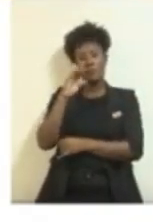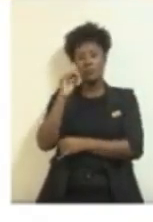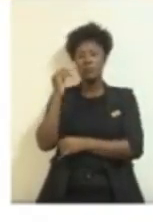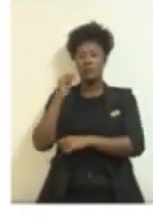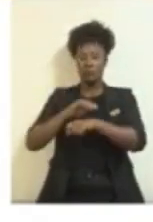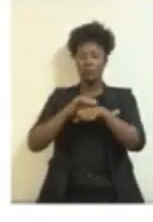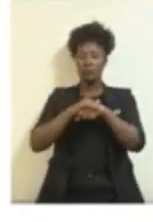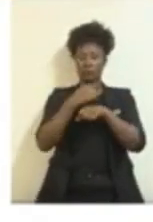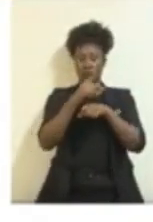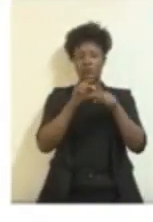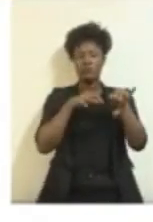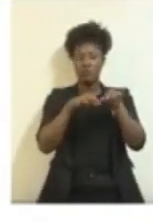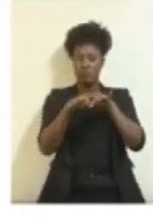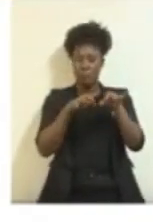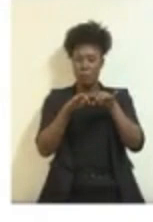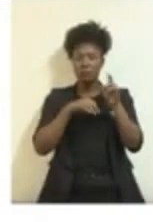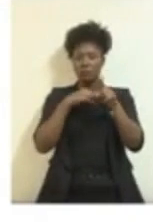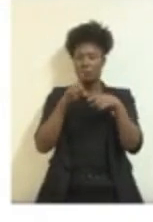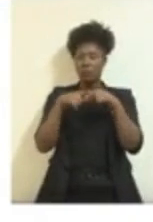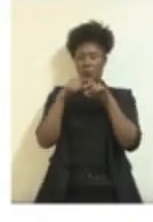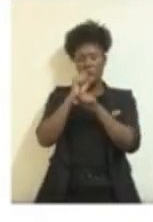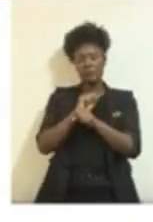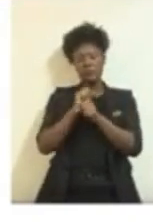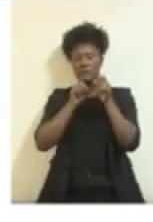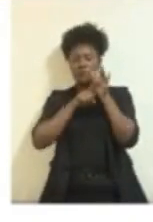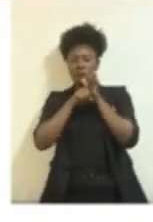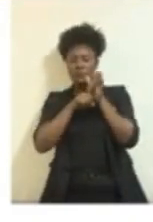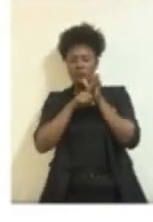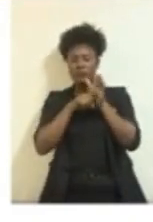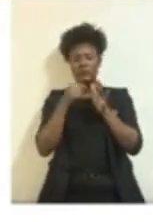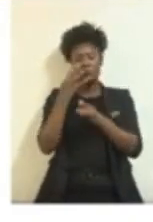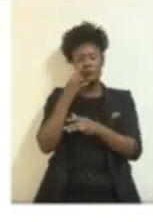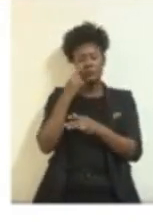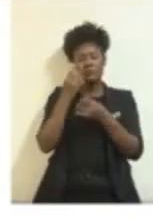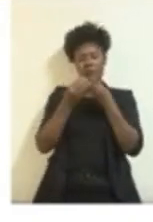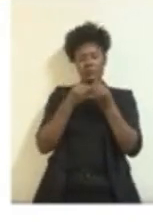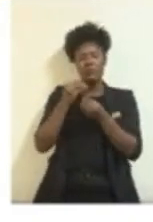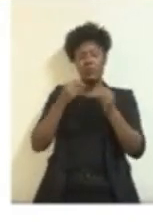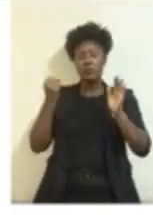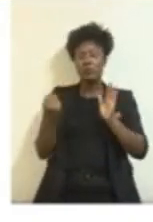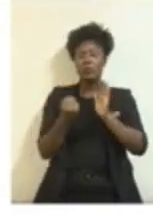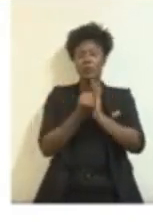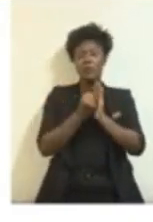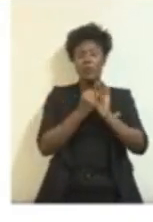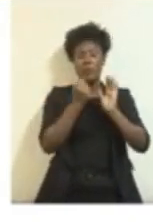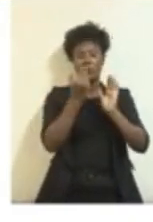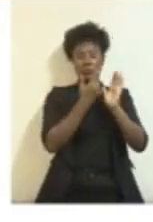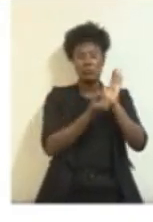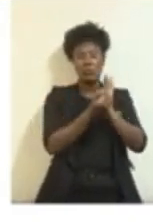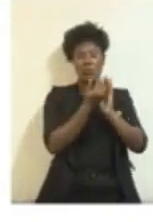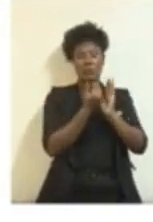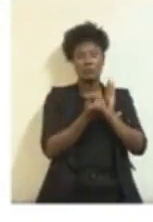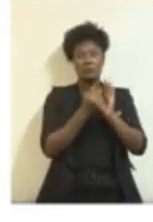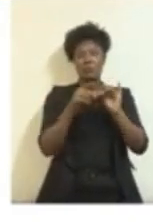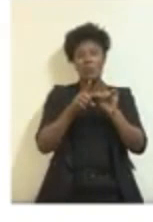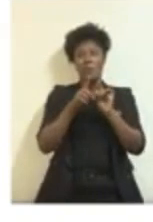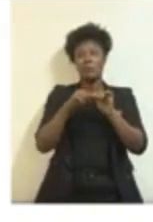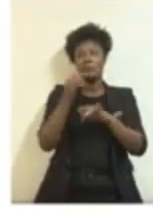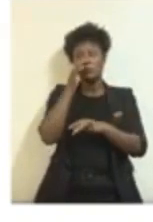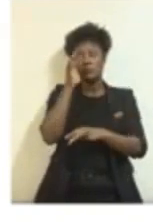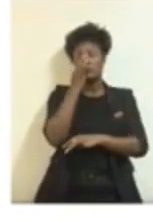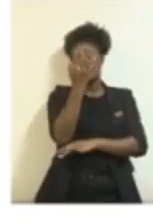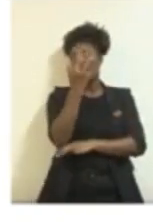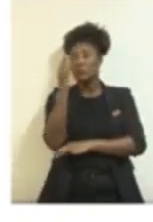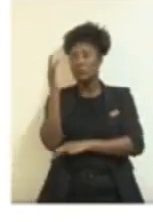gente analisou qual é o impacto da paisagem no entorno na composição de plantas nesses locais. E o que